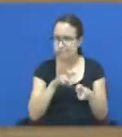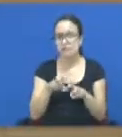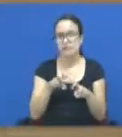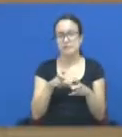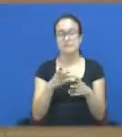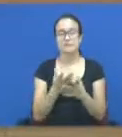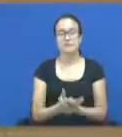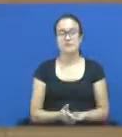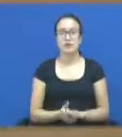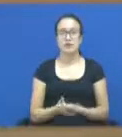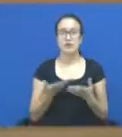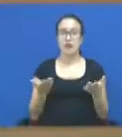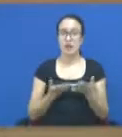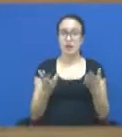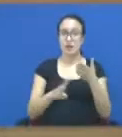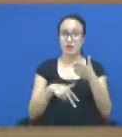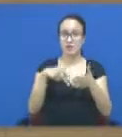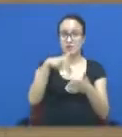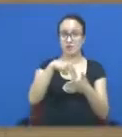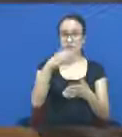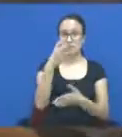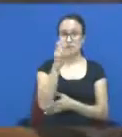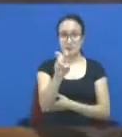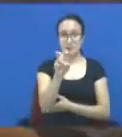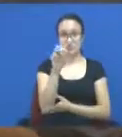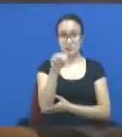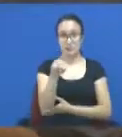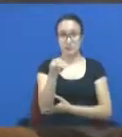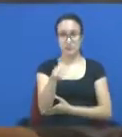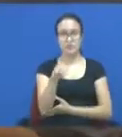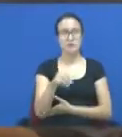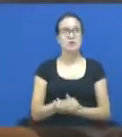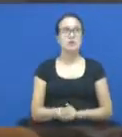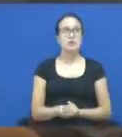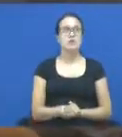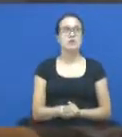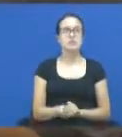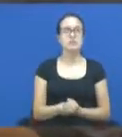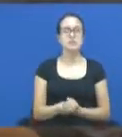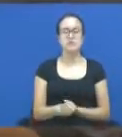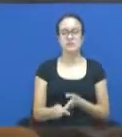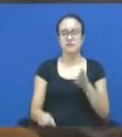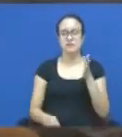2 tribunas de 5 minutos. A primeira ao pastor